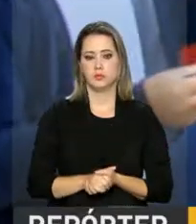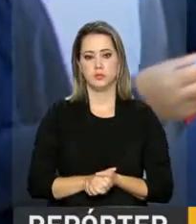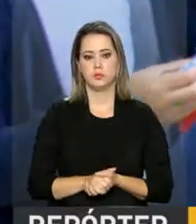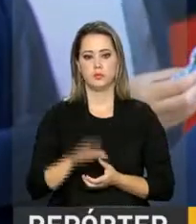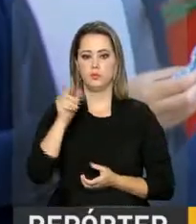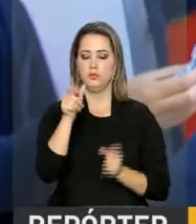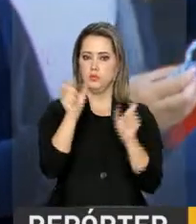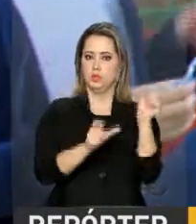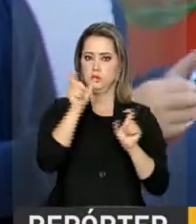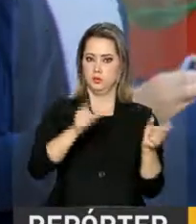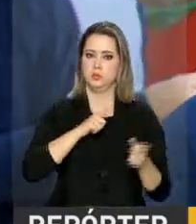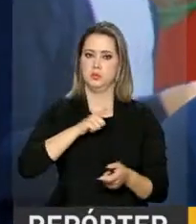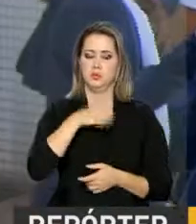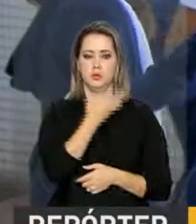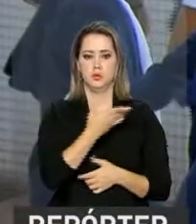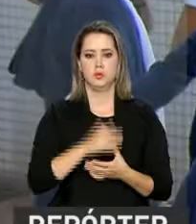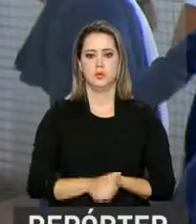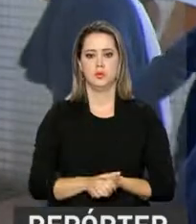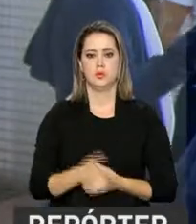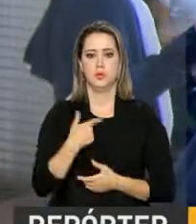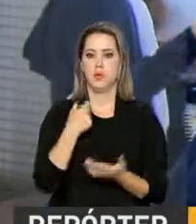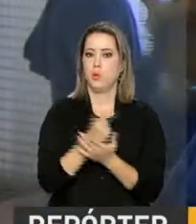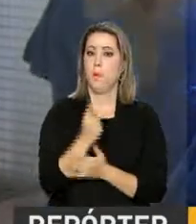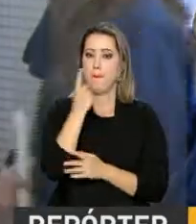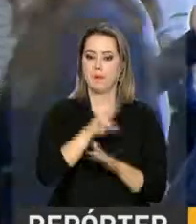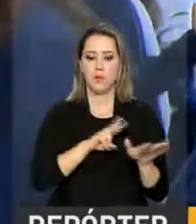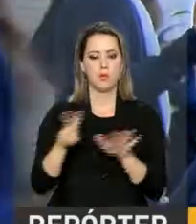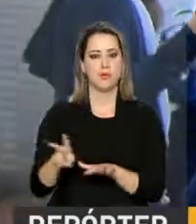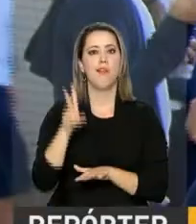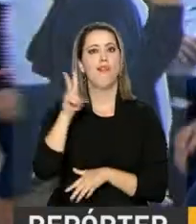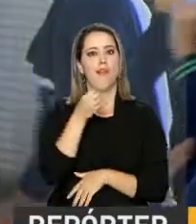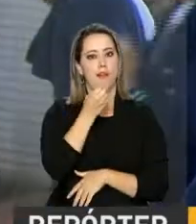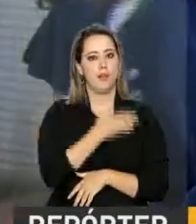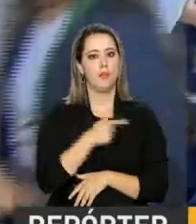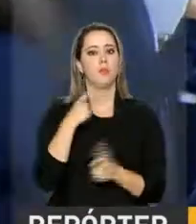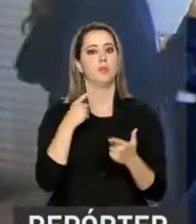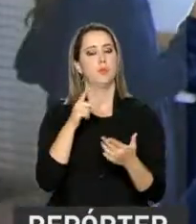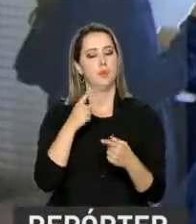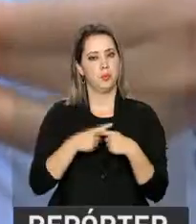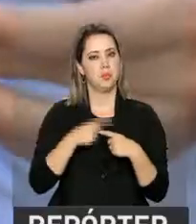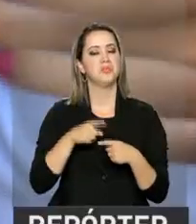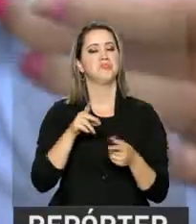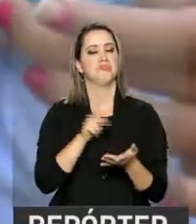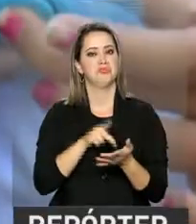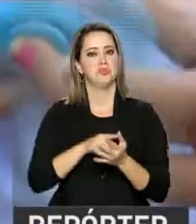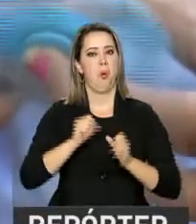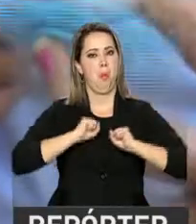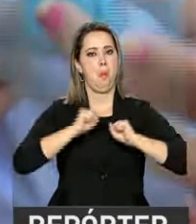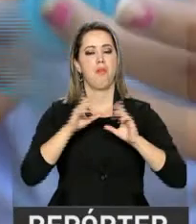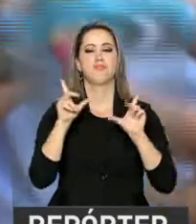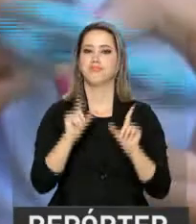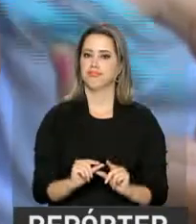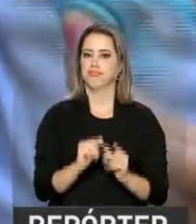70 todo mundo brincando eu comprei mais uma semana e foi muito divertido porque ele realmente um sucesso mas não há nenhuma